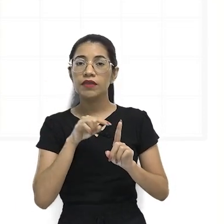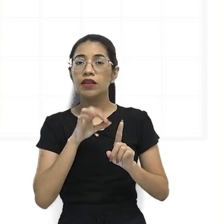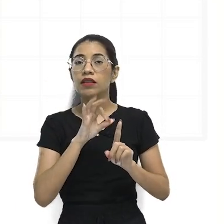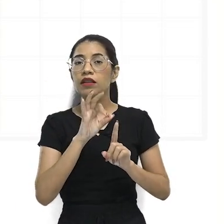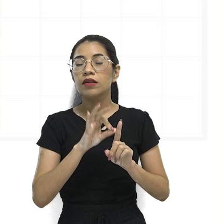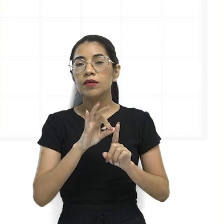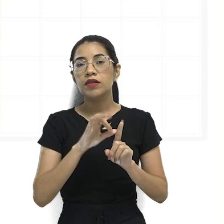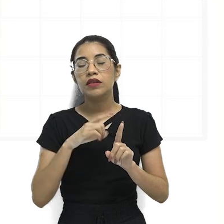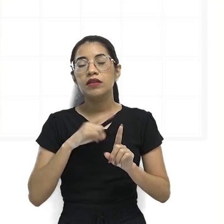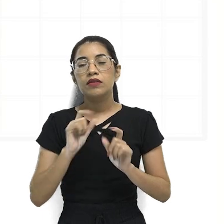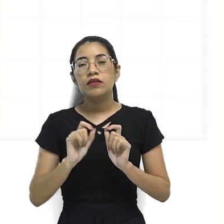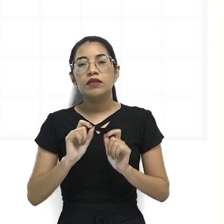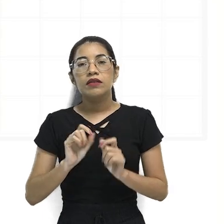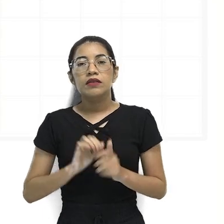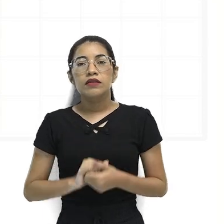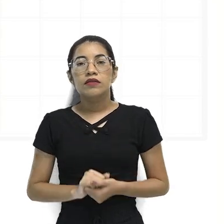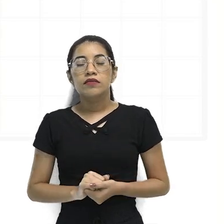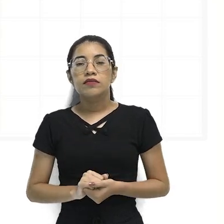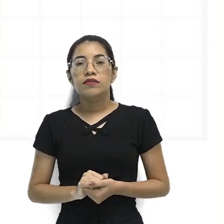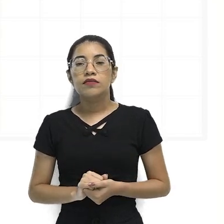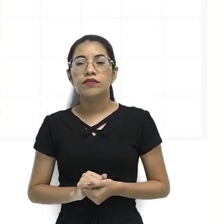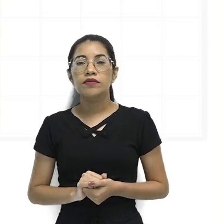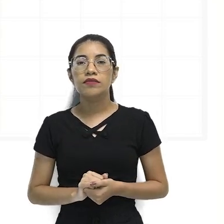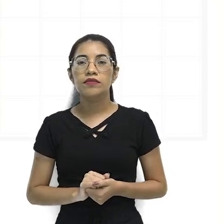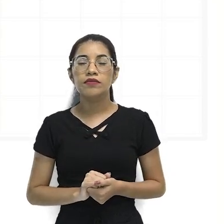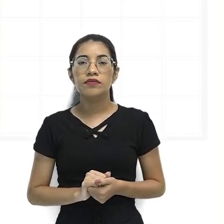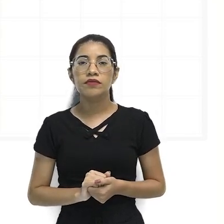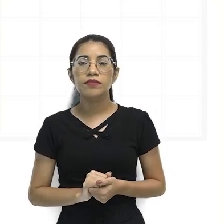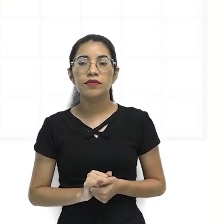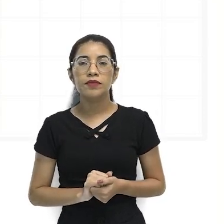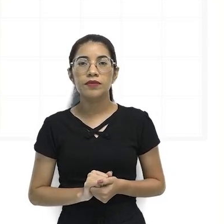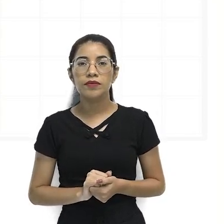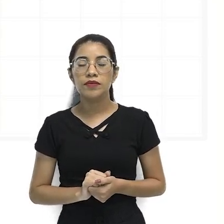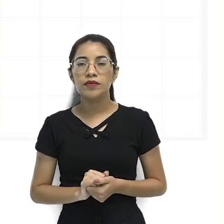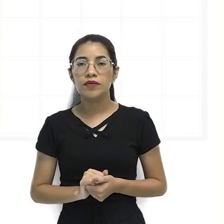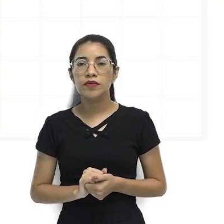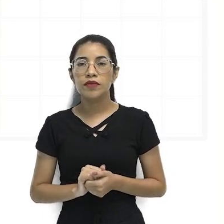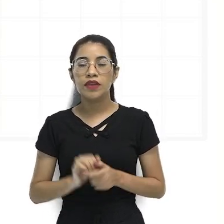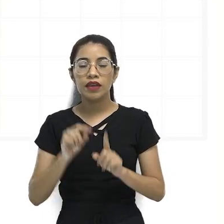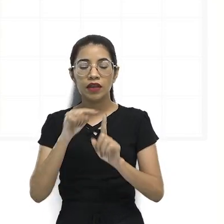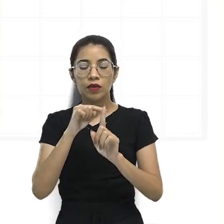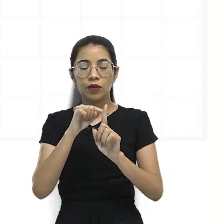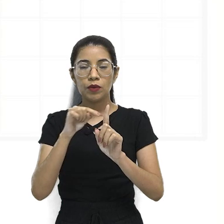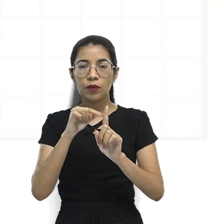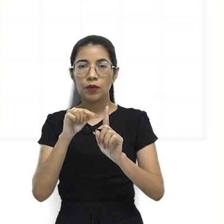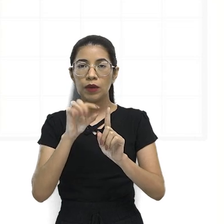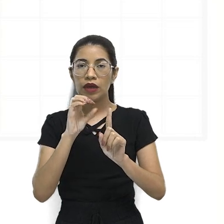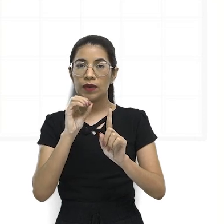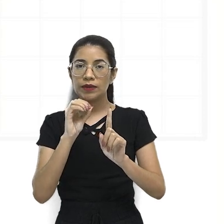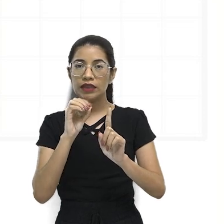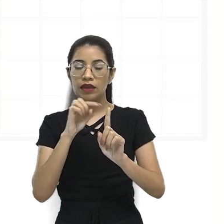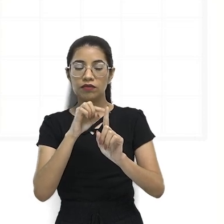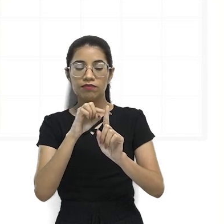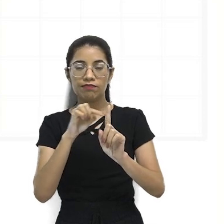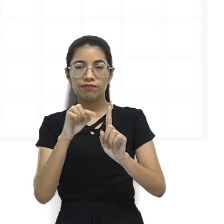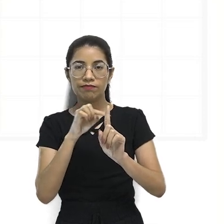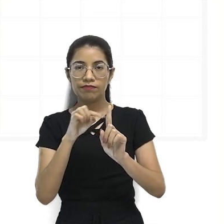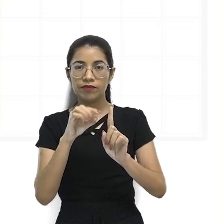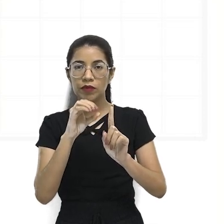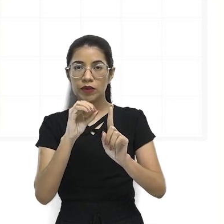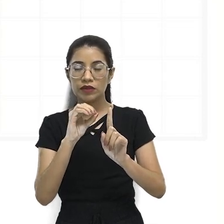termômetro, a parte aqui do meio é o 0, tá? Então bem aqui é